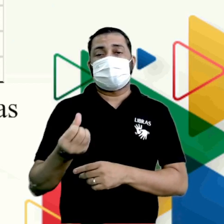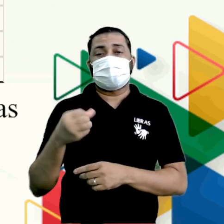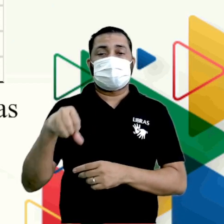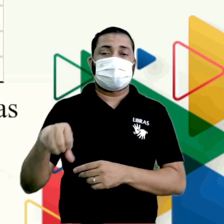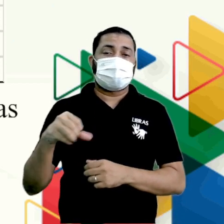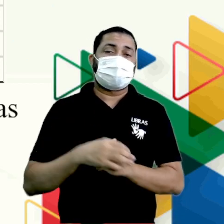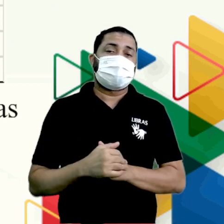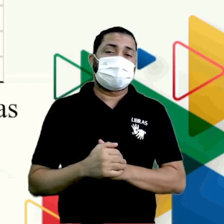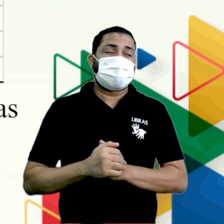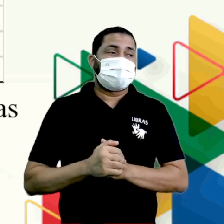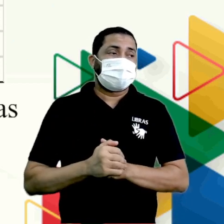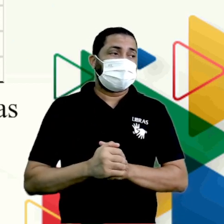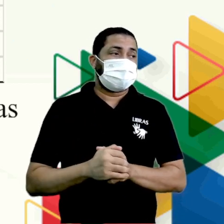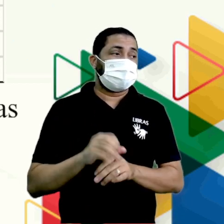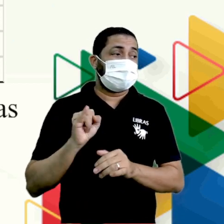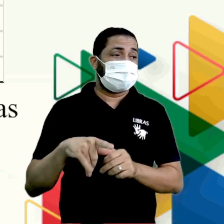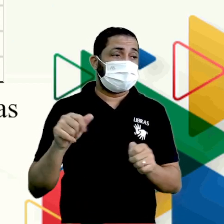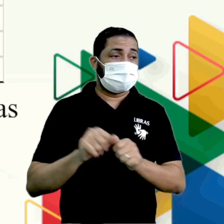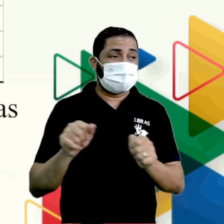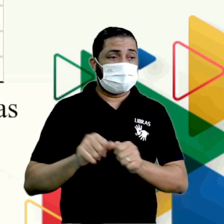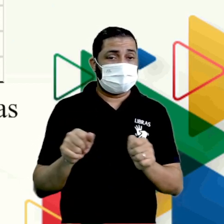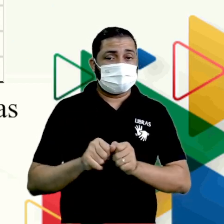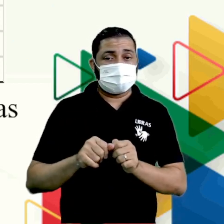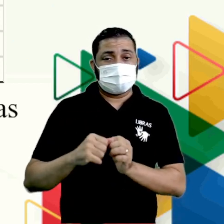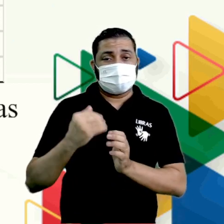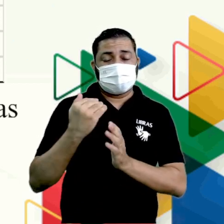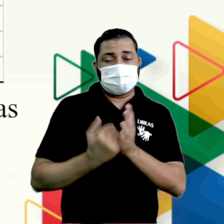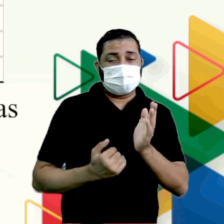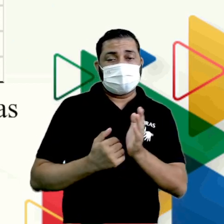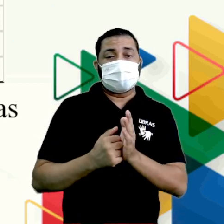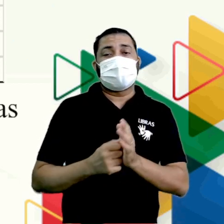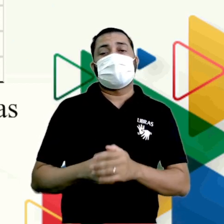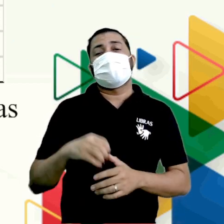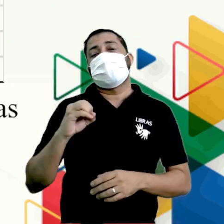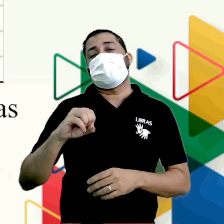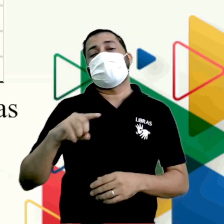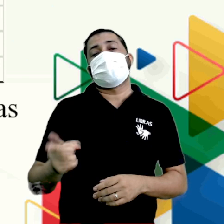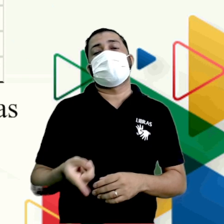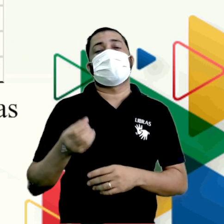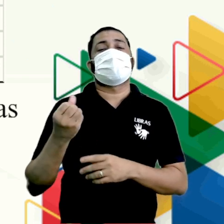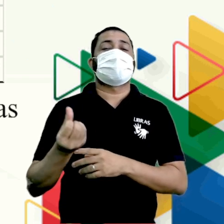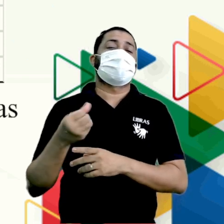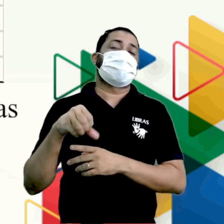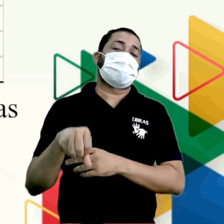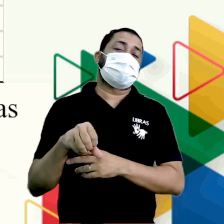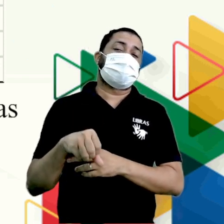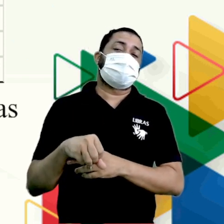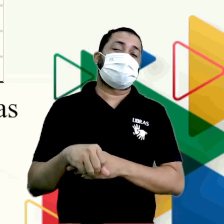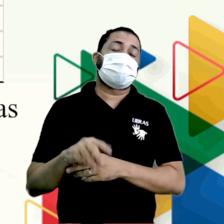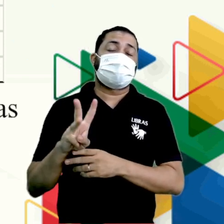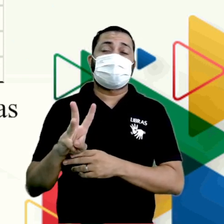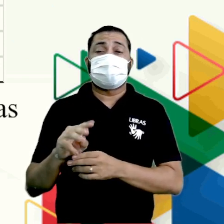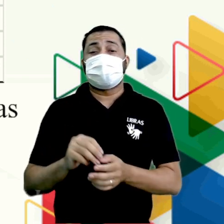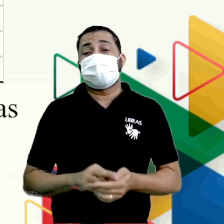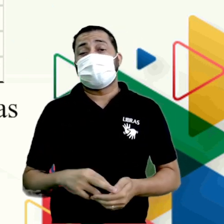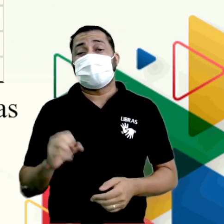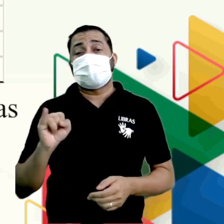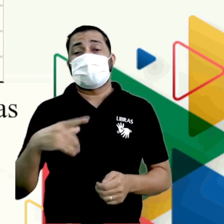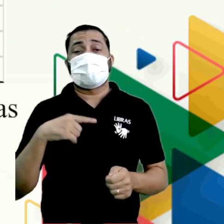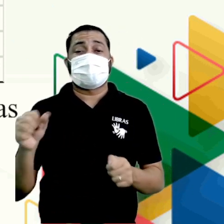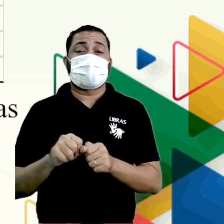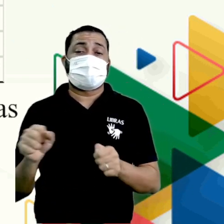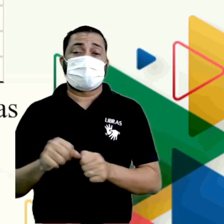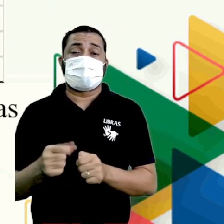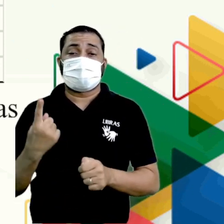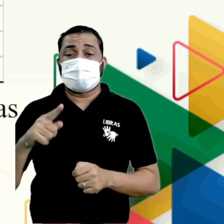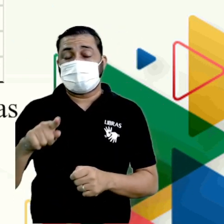0,69 volts. Né? Então, se você fizer essa subtração, vai dar justamente o 0,69 volts. Se eu fizer aí do